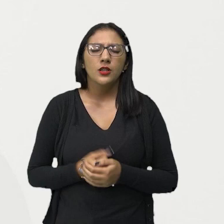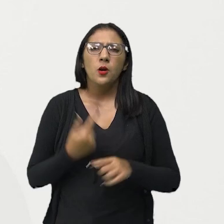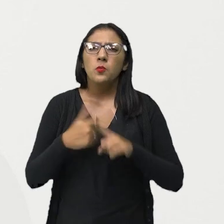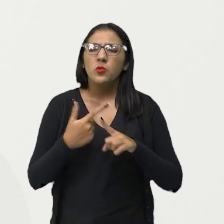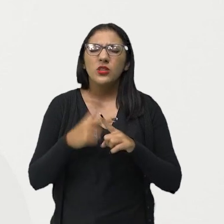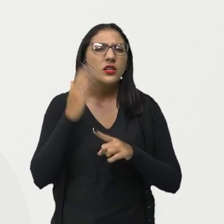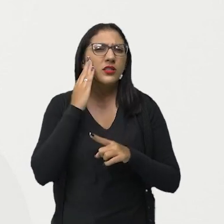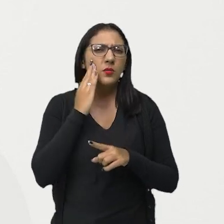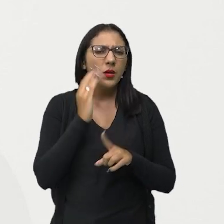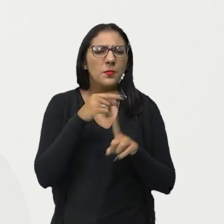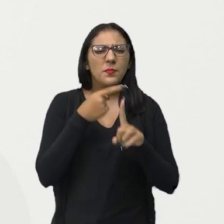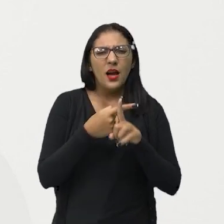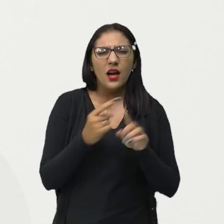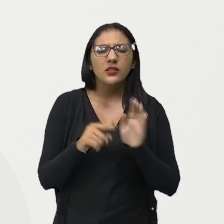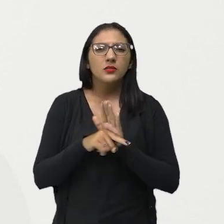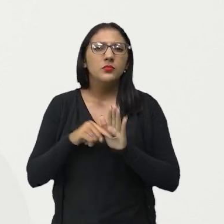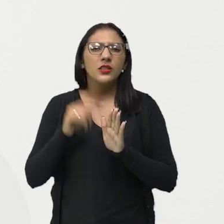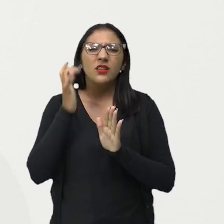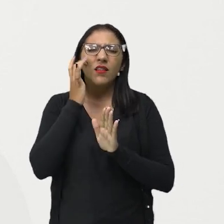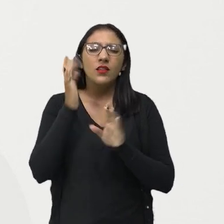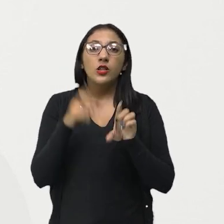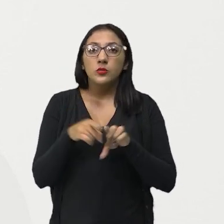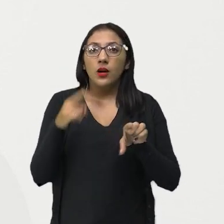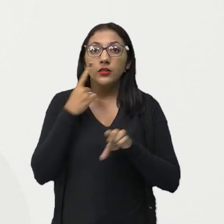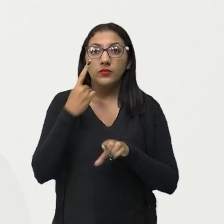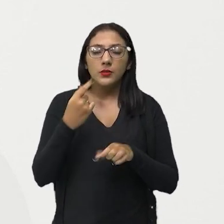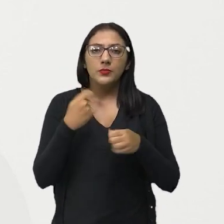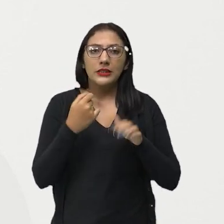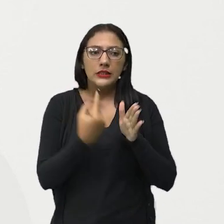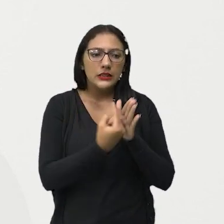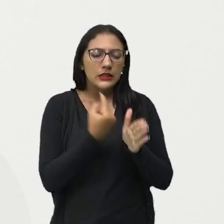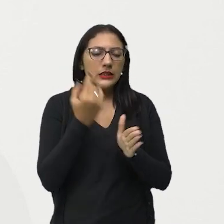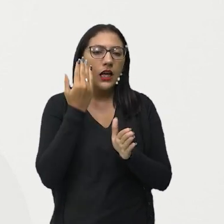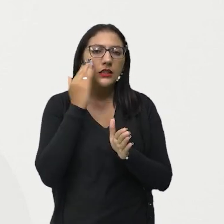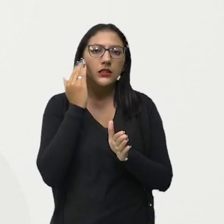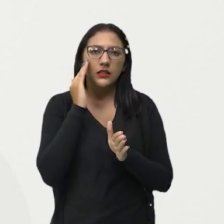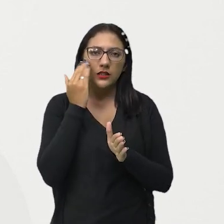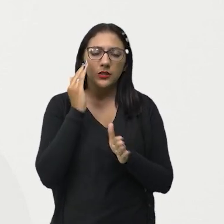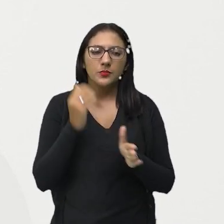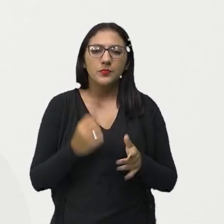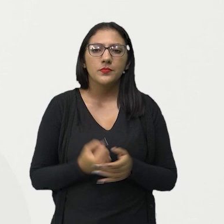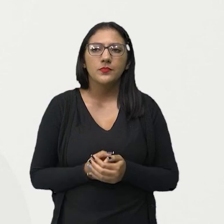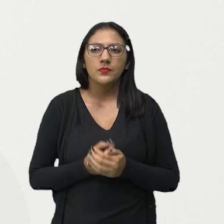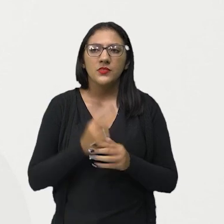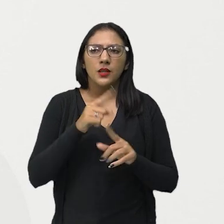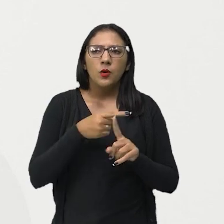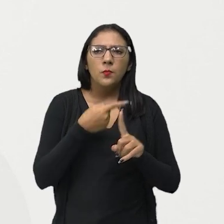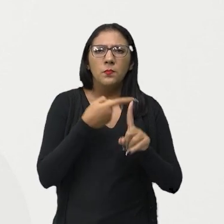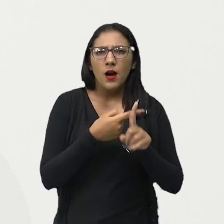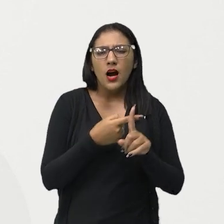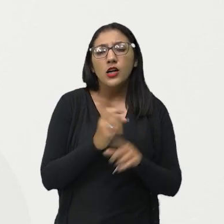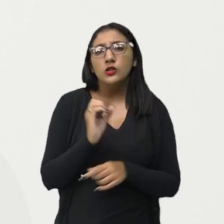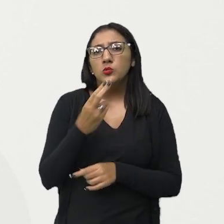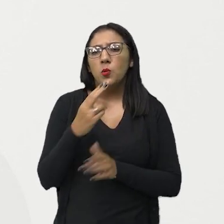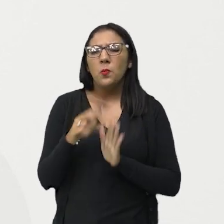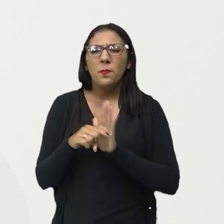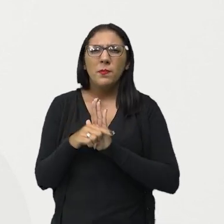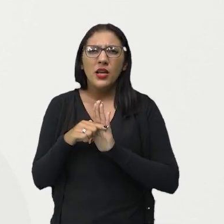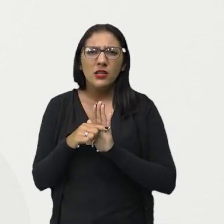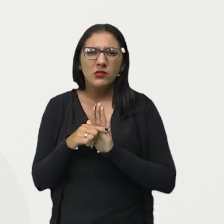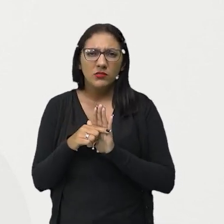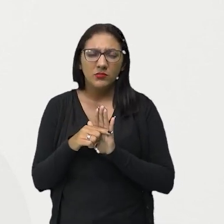subtração, eu sei que você sabe. Mas qual a operação que você vai fazer aí? A adição ou a